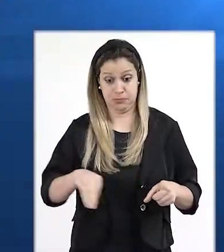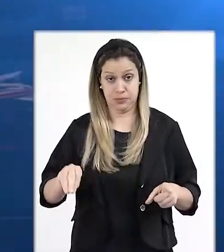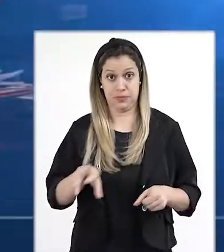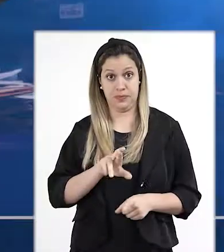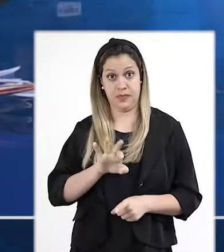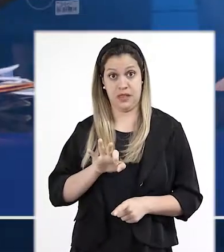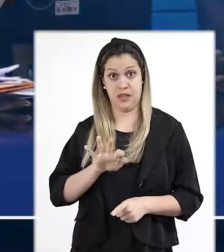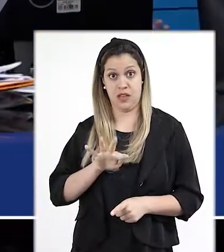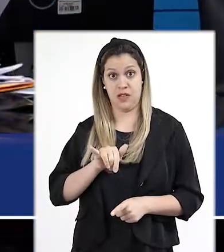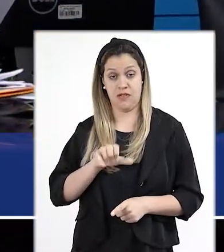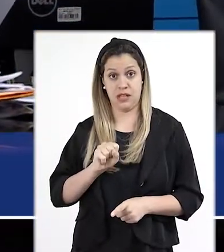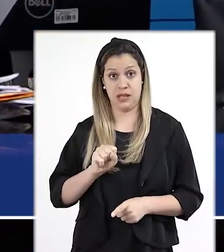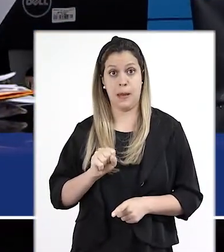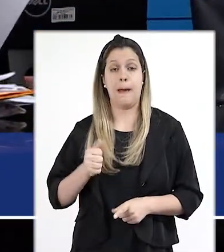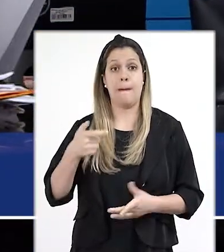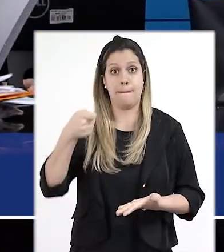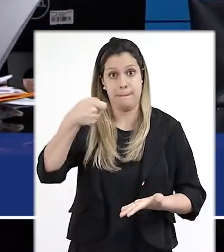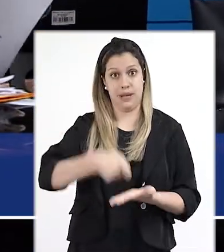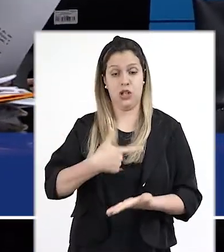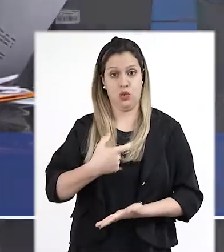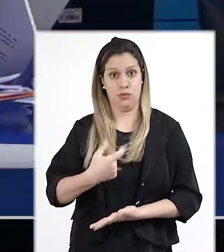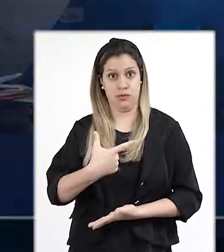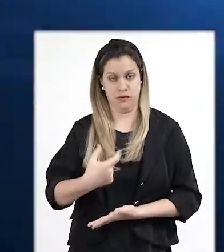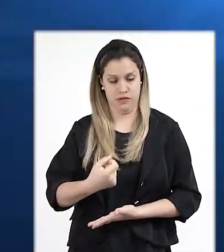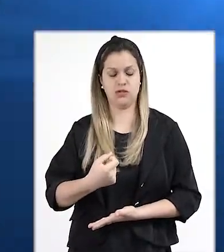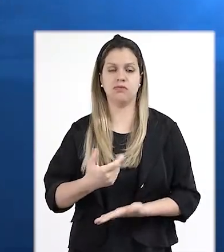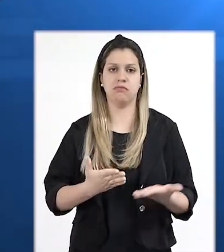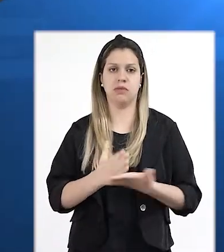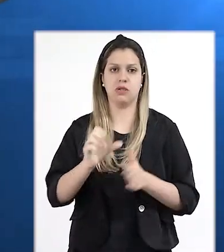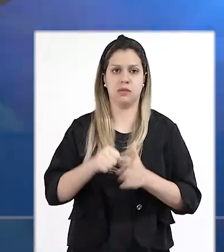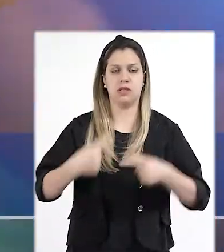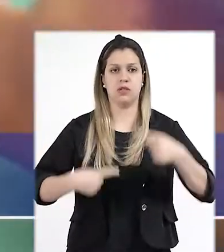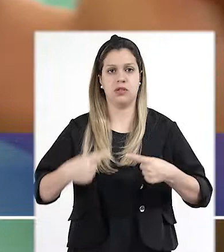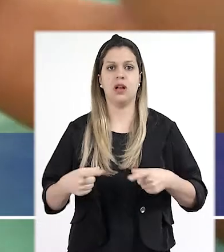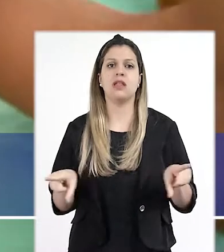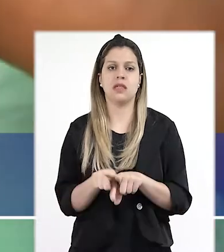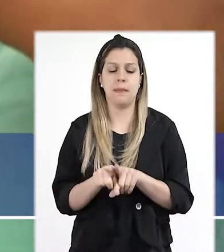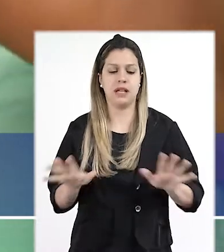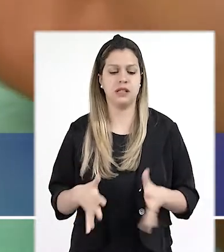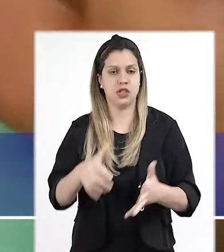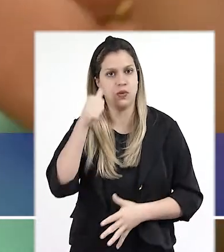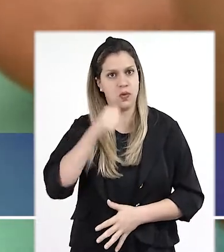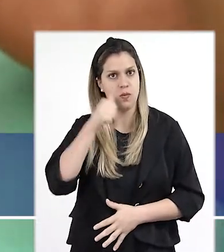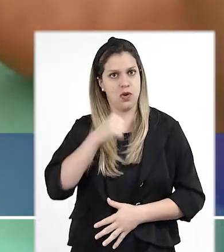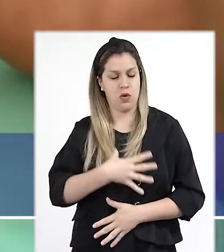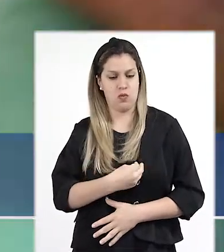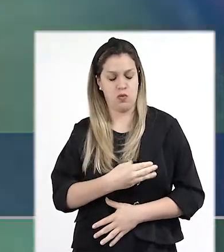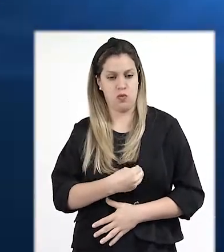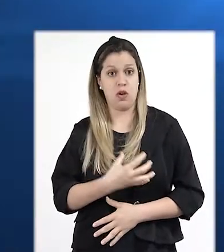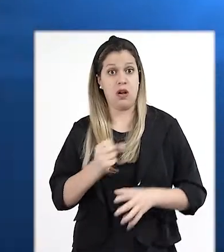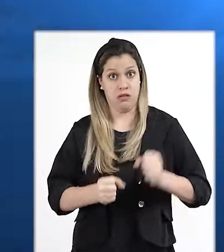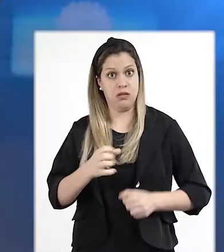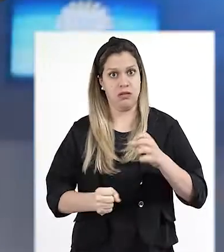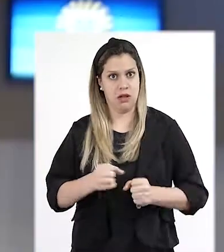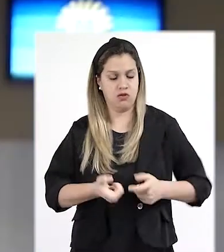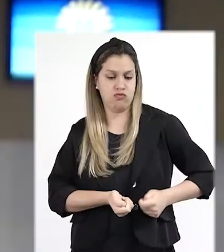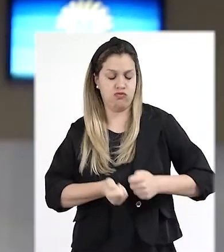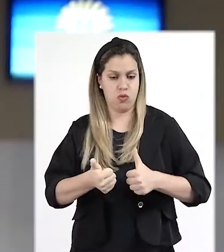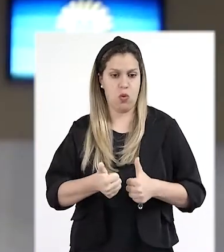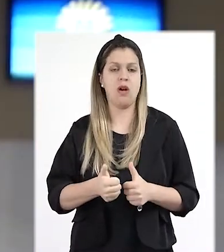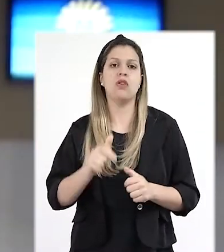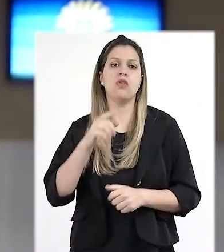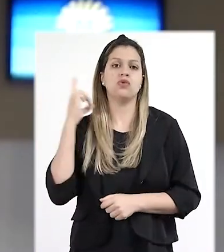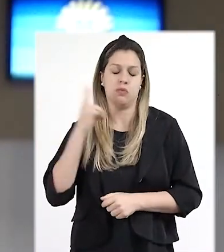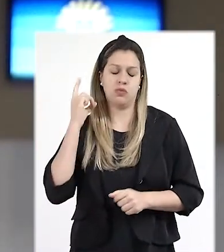Prorrogação do Refis 2020 passa em primeira. E incentivo proposto a mulheres doadoras de leite. O Jornal